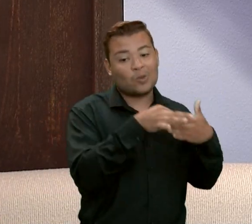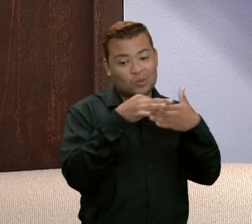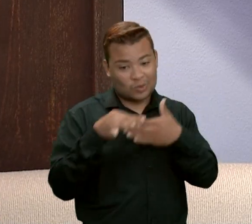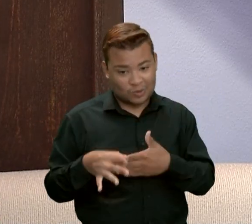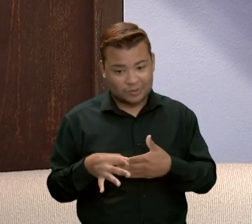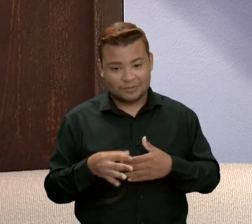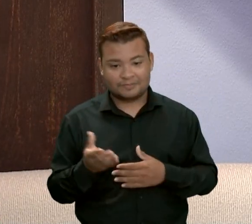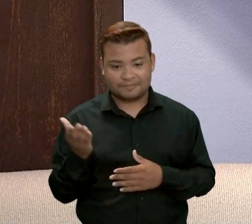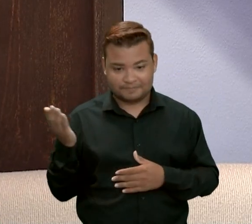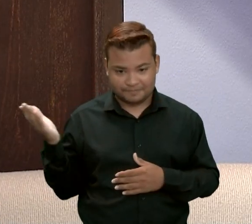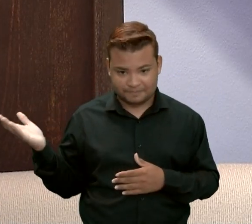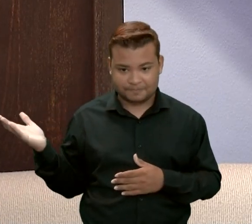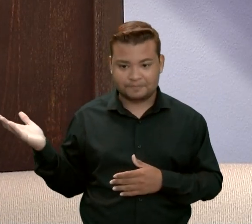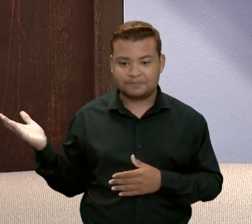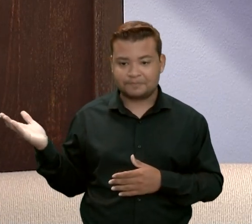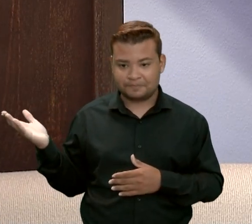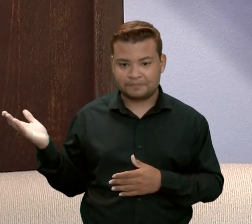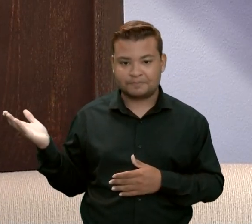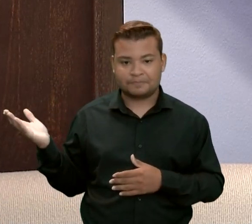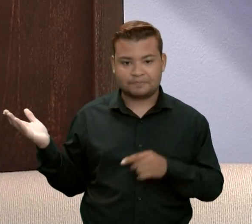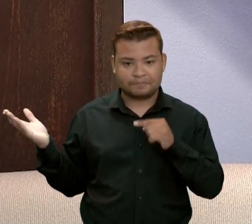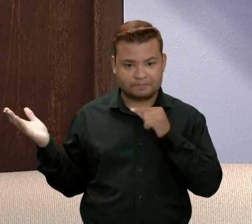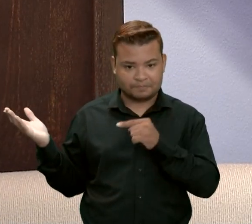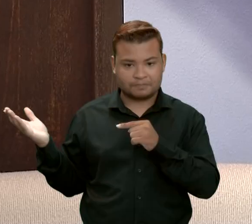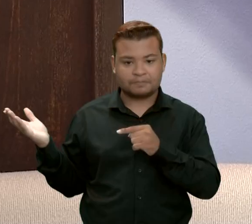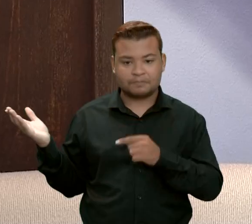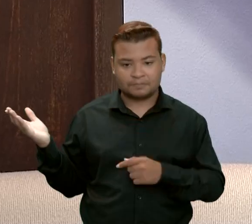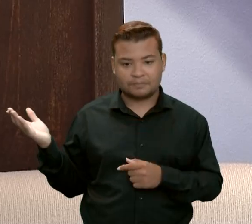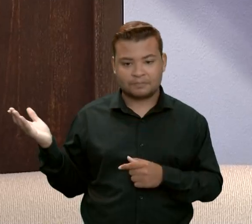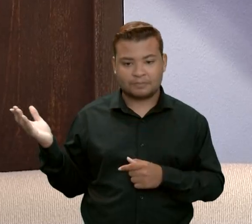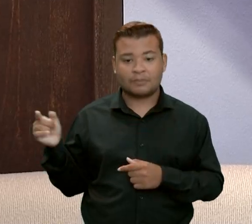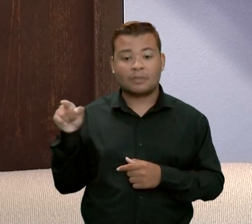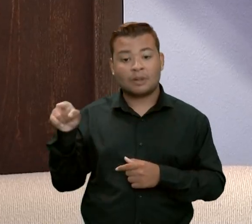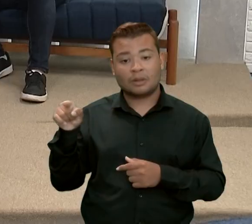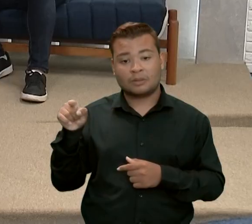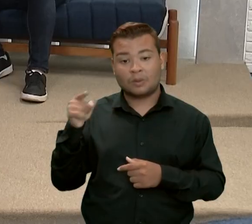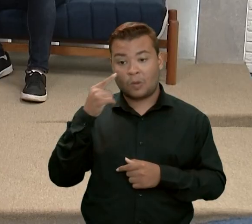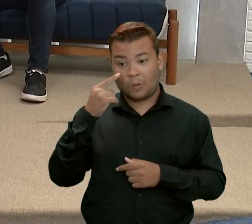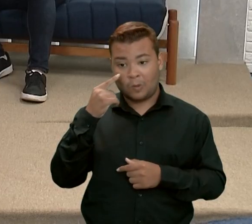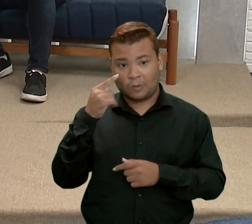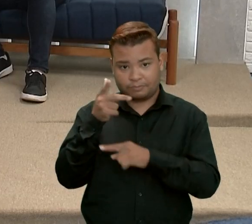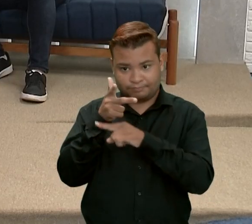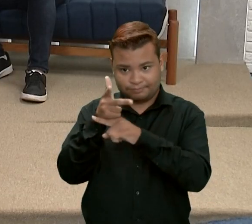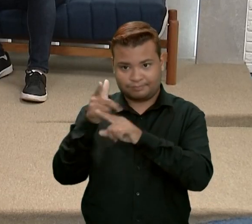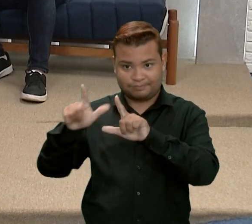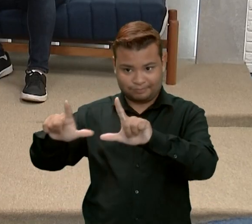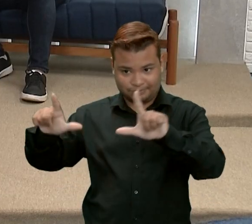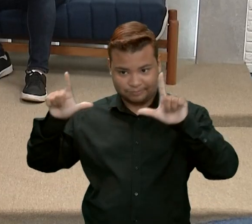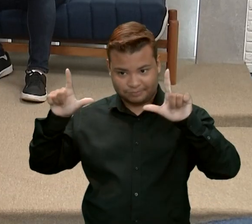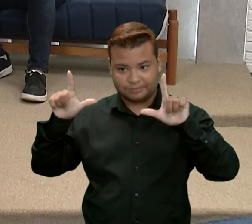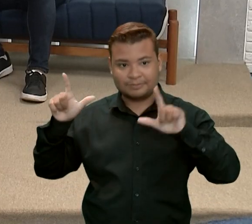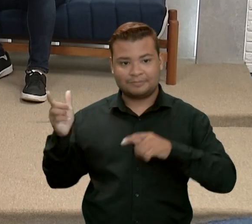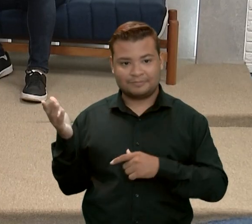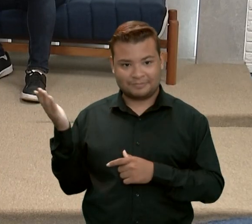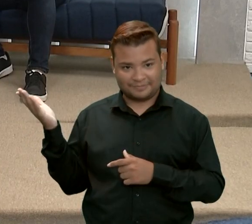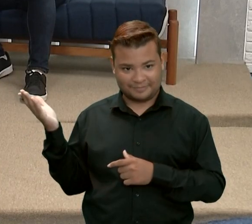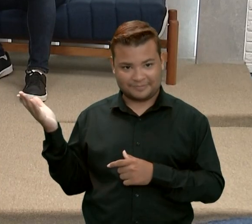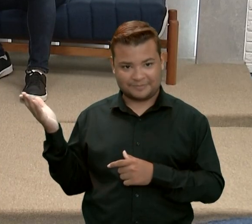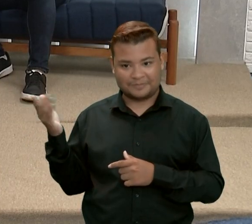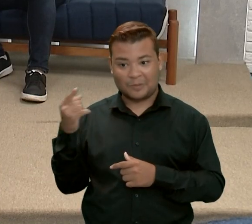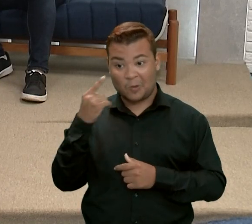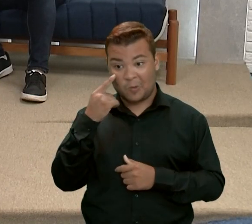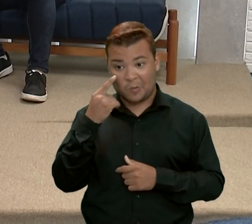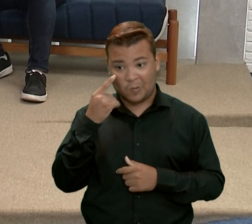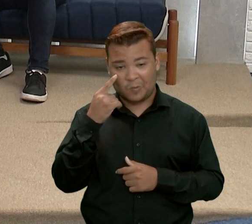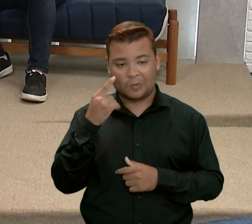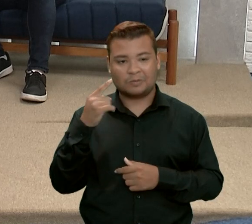aqui os tenébrios, esses são tenébrios gigantes. Fecha, né? Pra gente, Posso... Fernando. Nosso cinegrafista vai fechar aí na embalagem para mostrar,